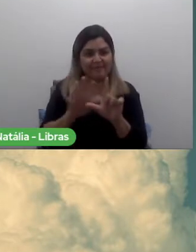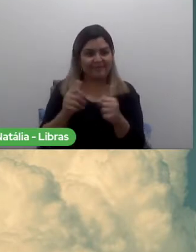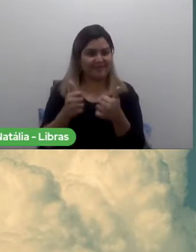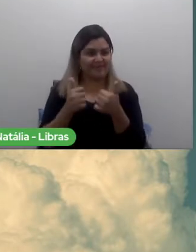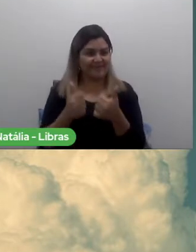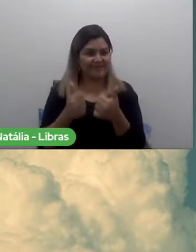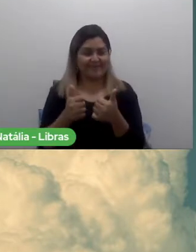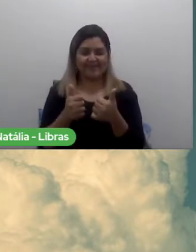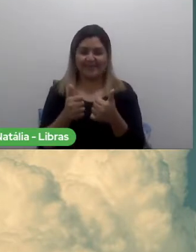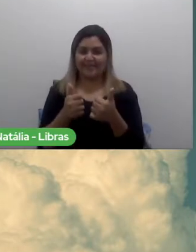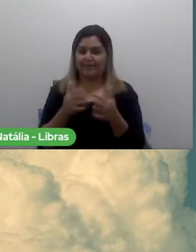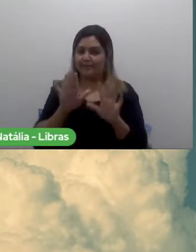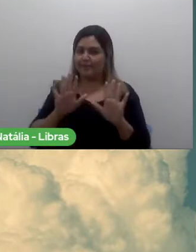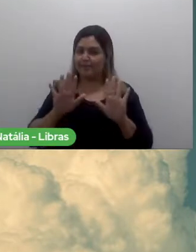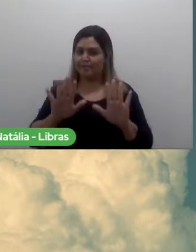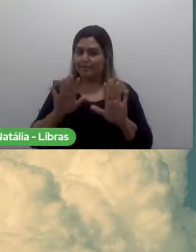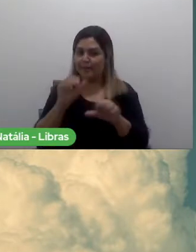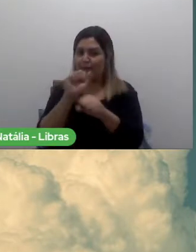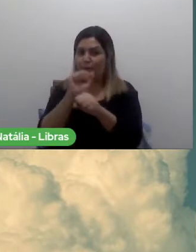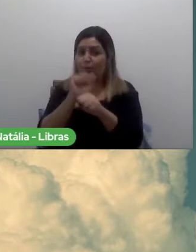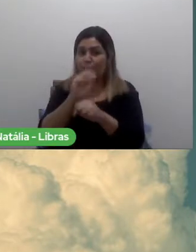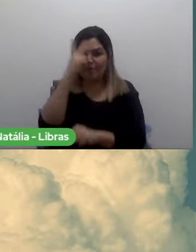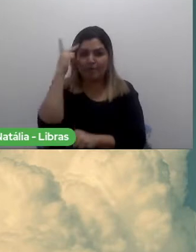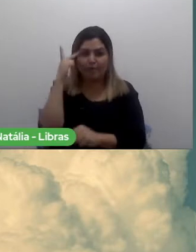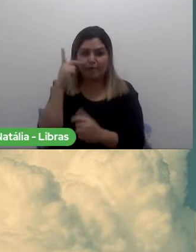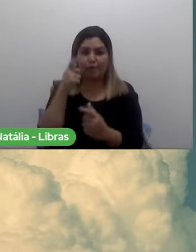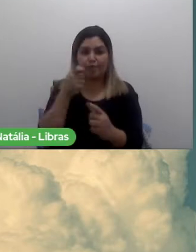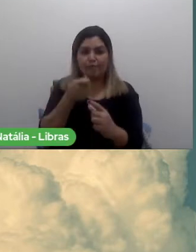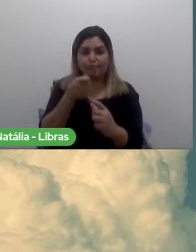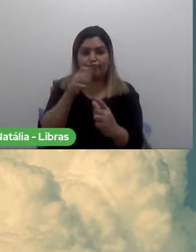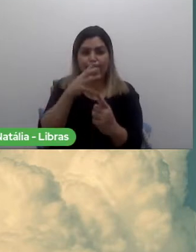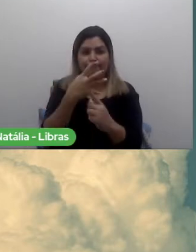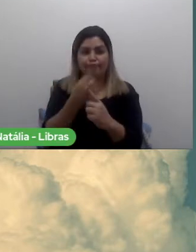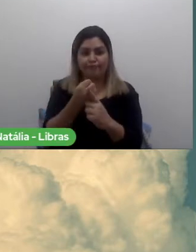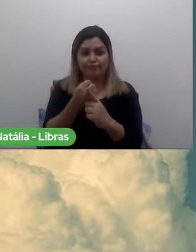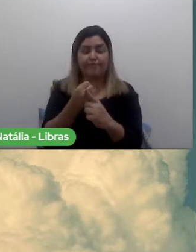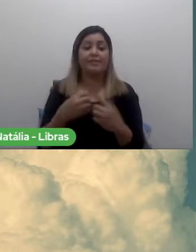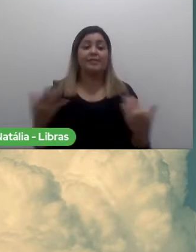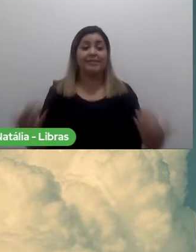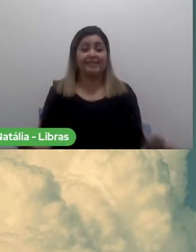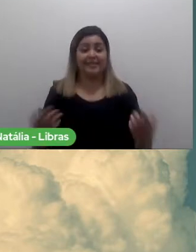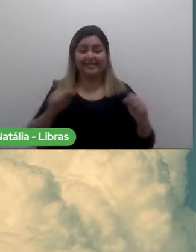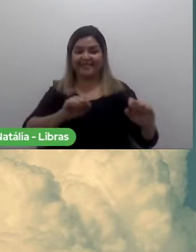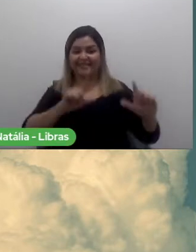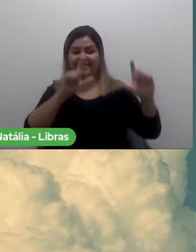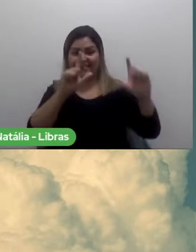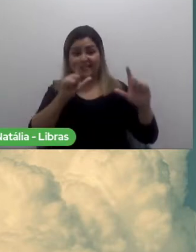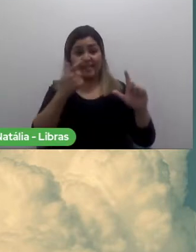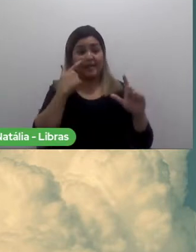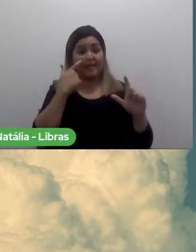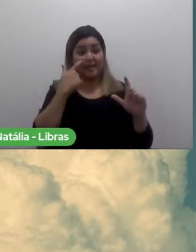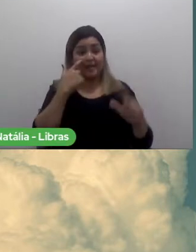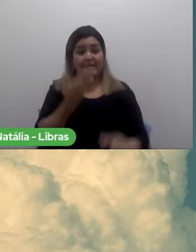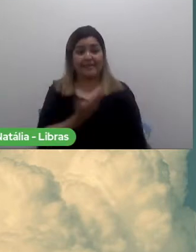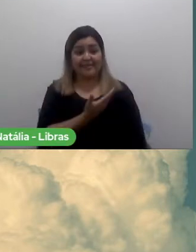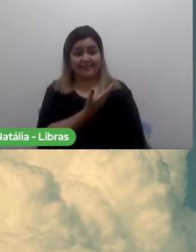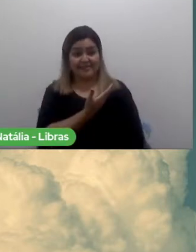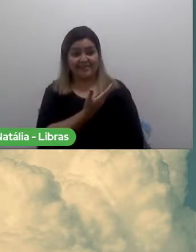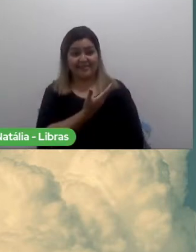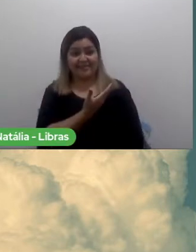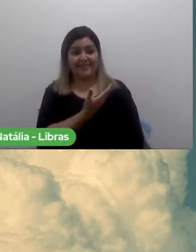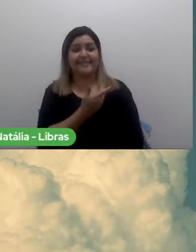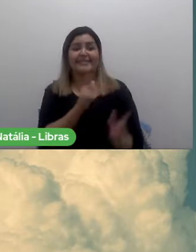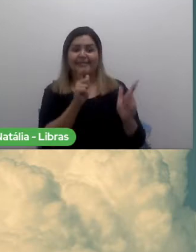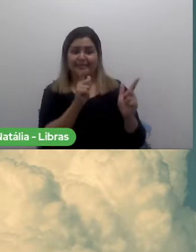Vou deixar mais um tempinho aqui essa tela para vocês poderem pegar os